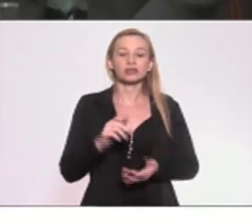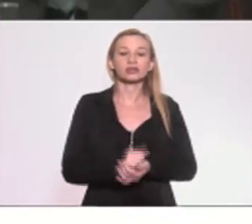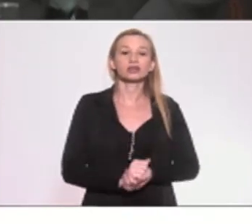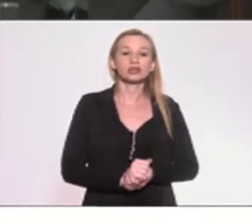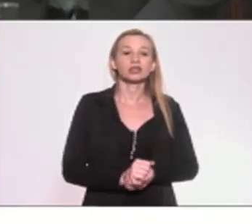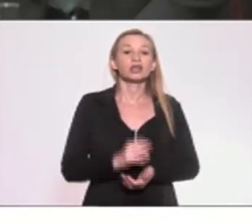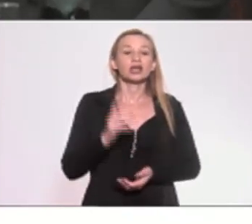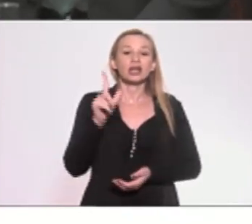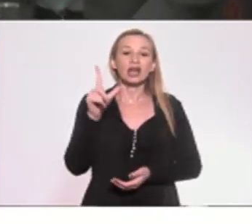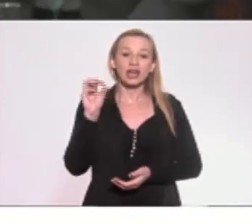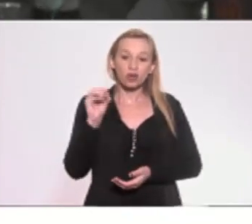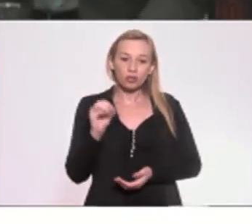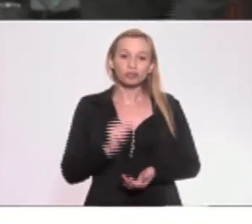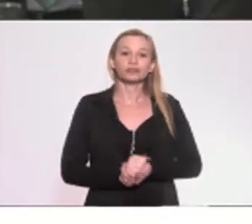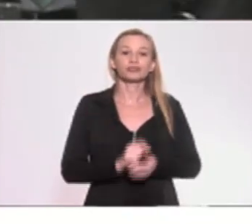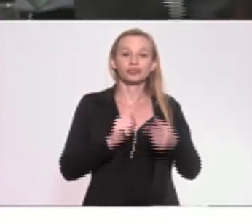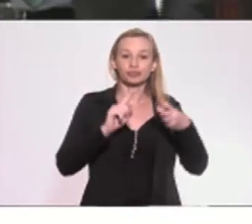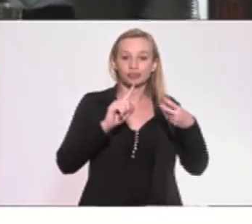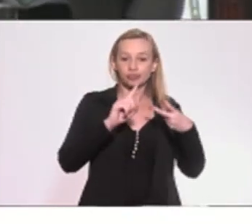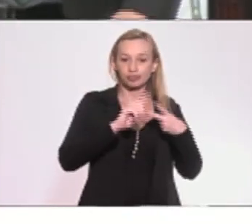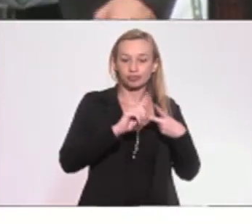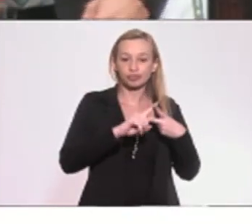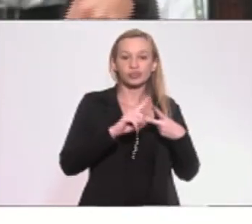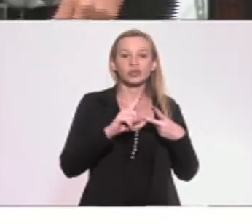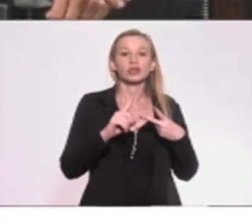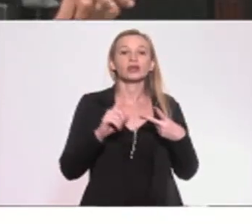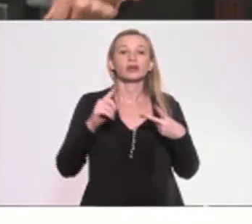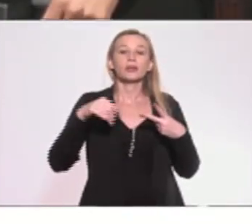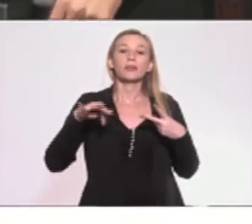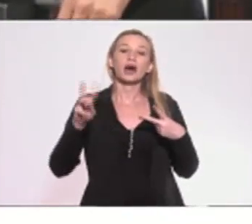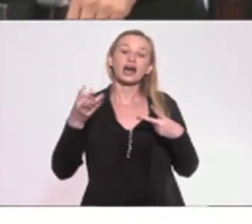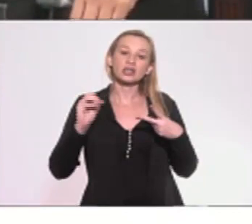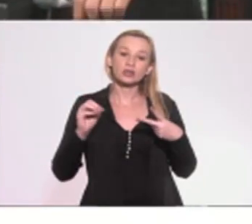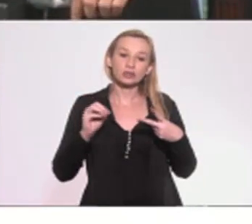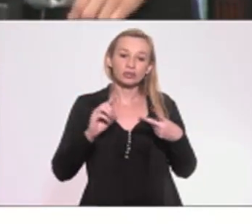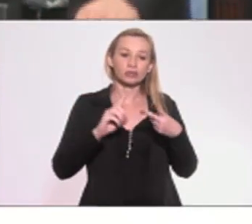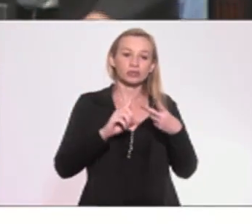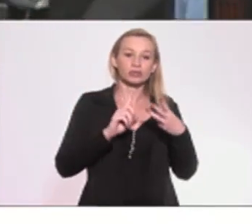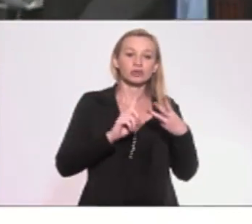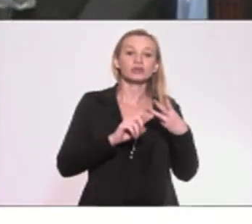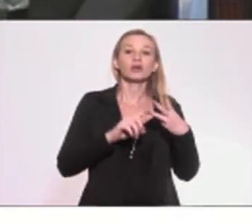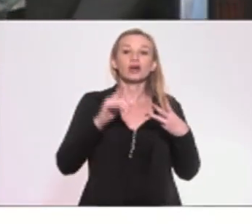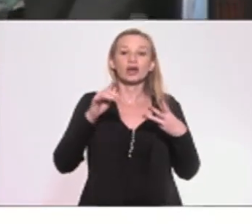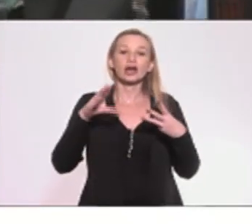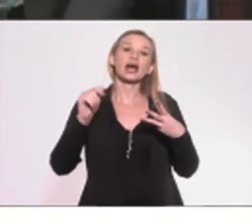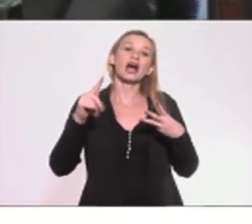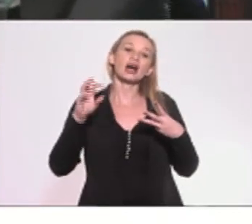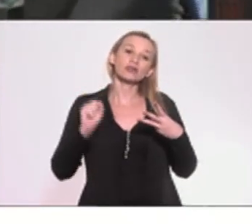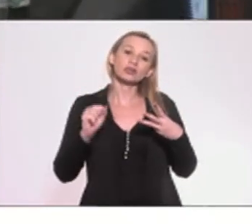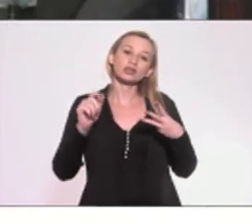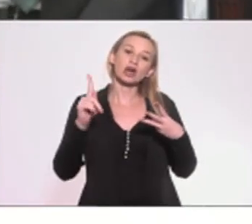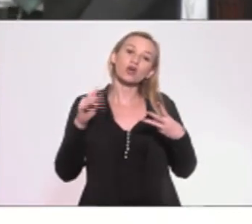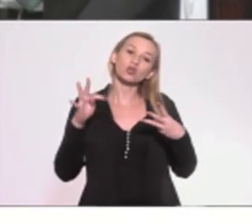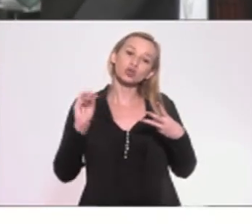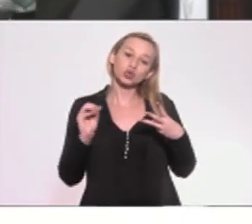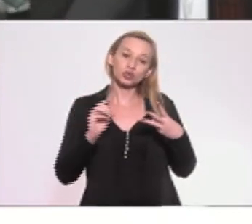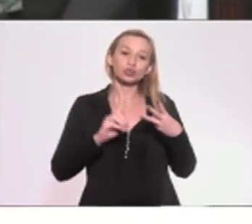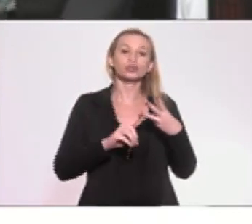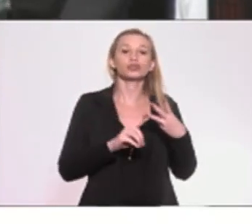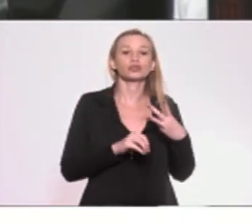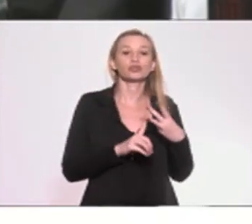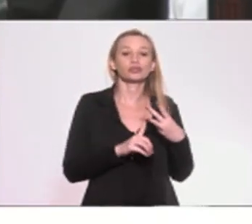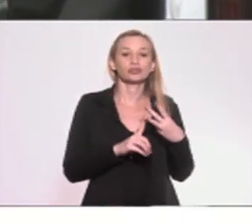estão escritos Léo Vieira, deputado Márcio Gualberto, deputado Carlos Augusto,